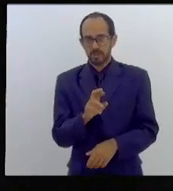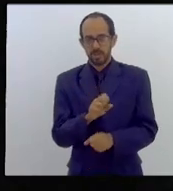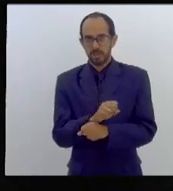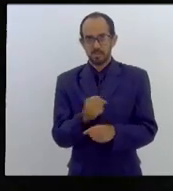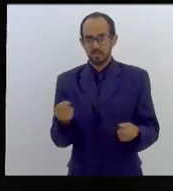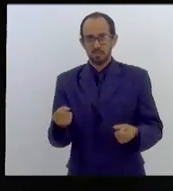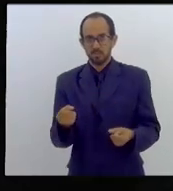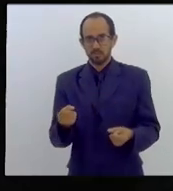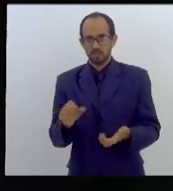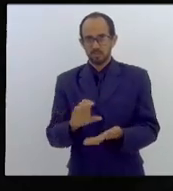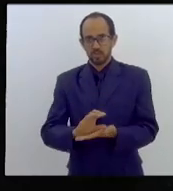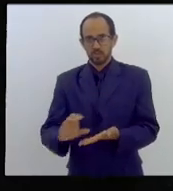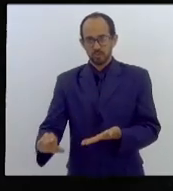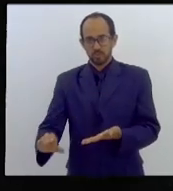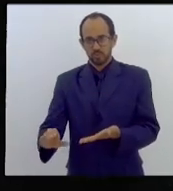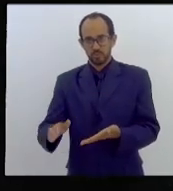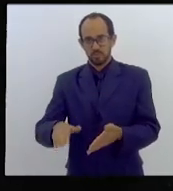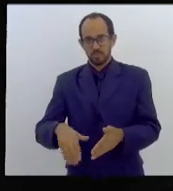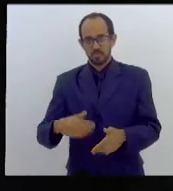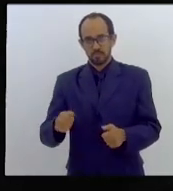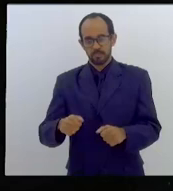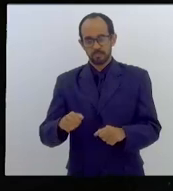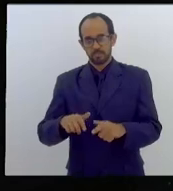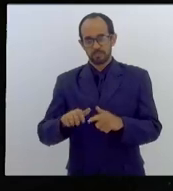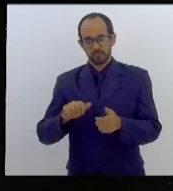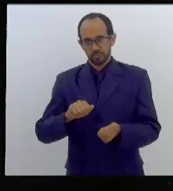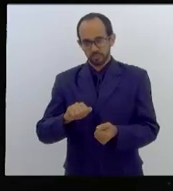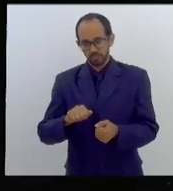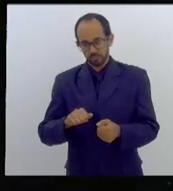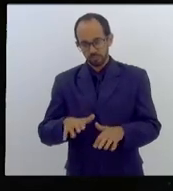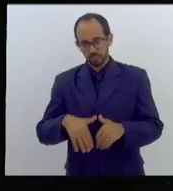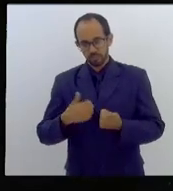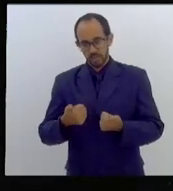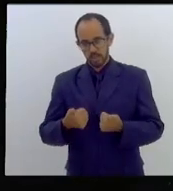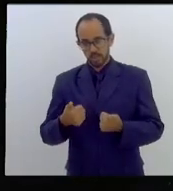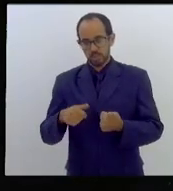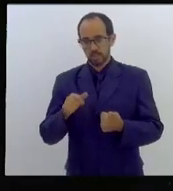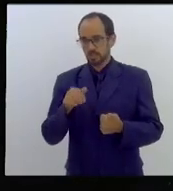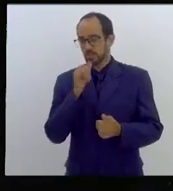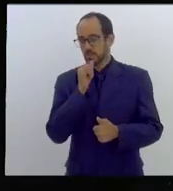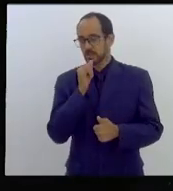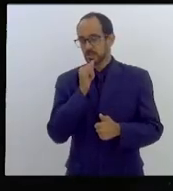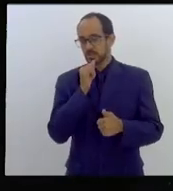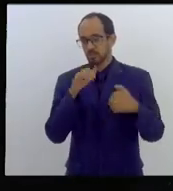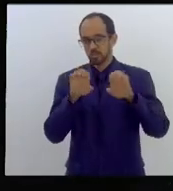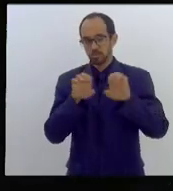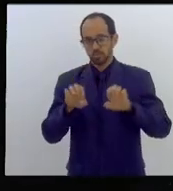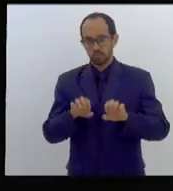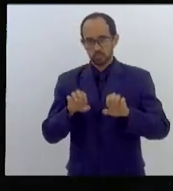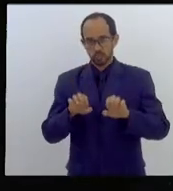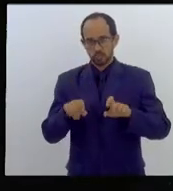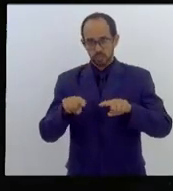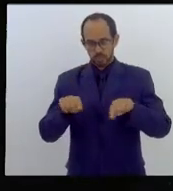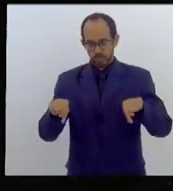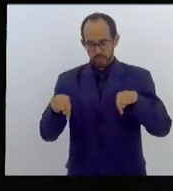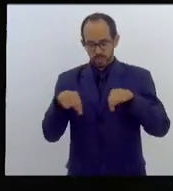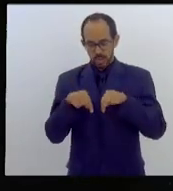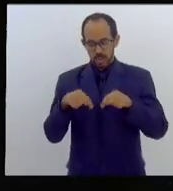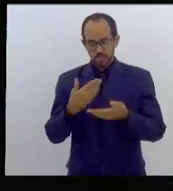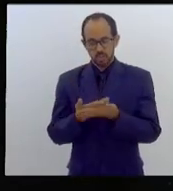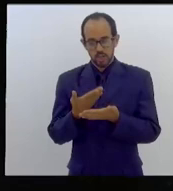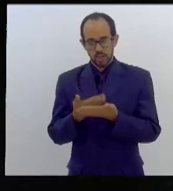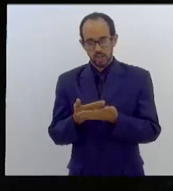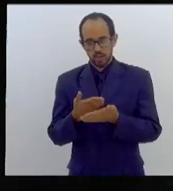em melhorias indispensáveis, como, por exemplo, né, melhorias estruturais em salas de aula,